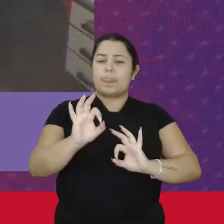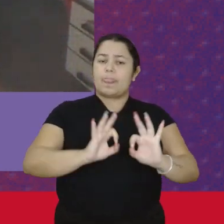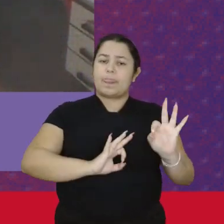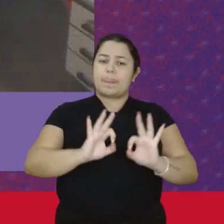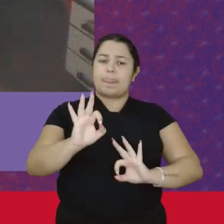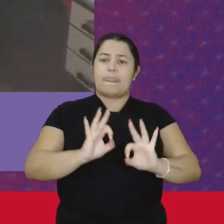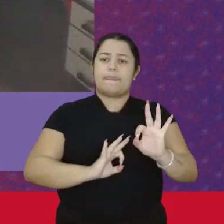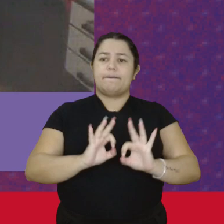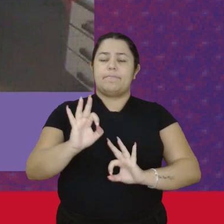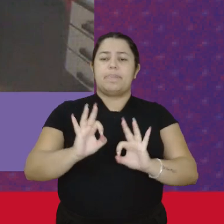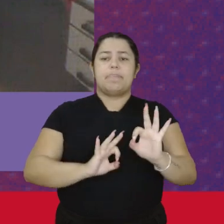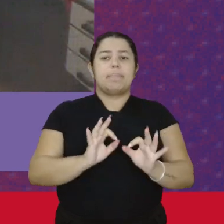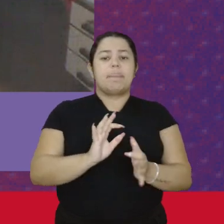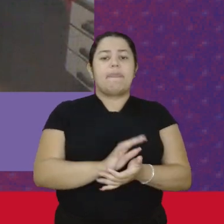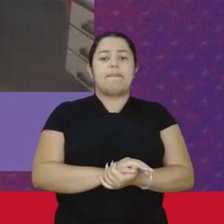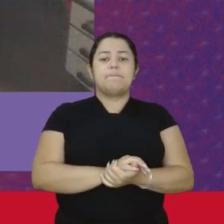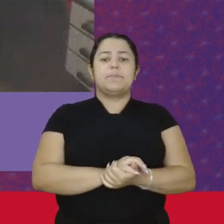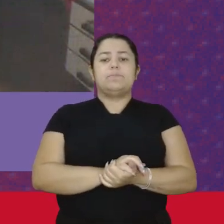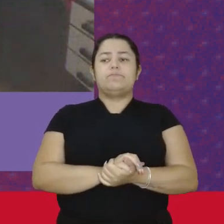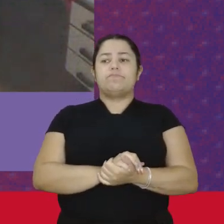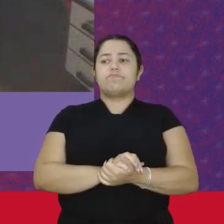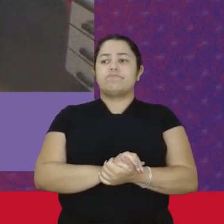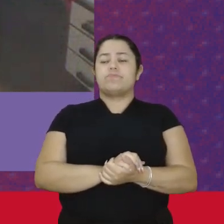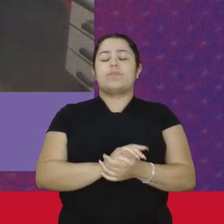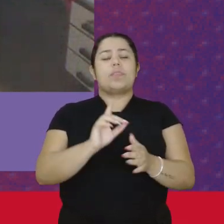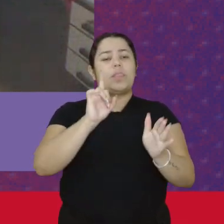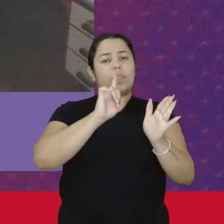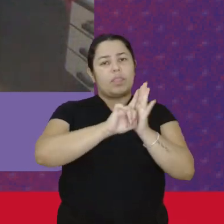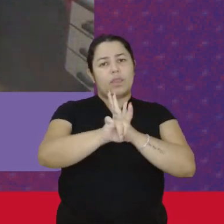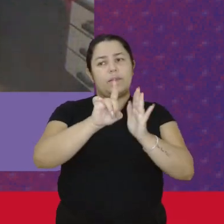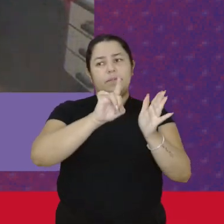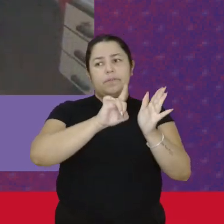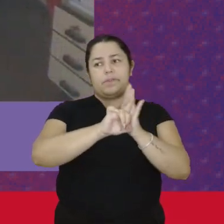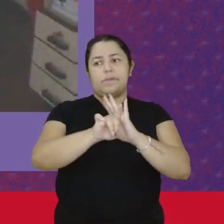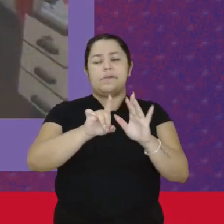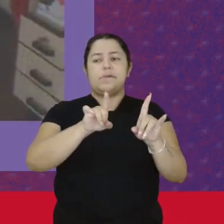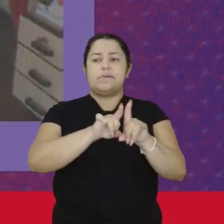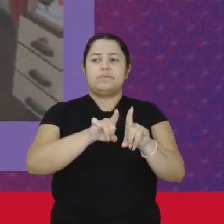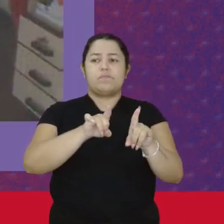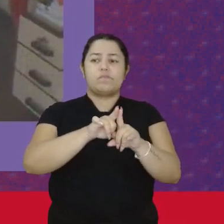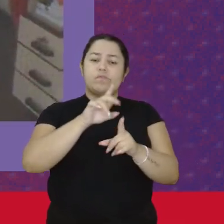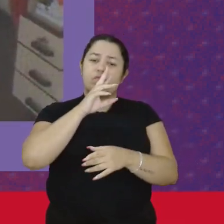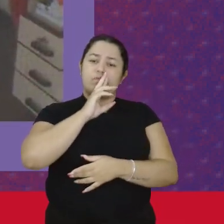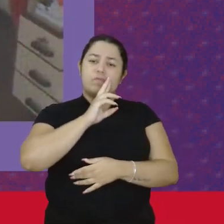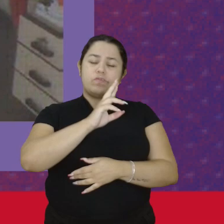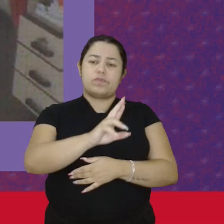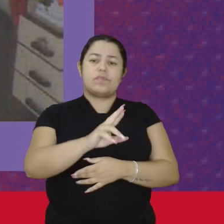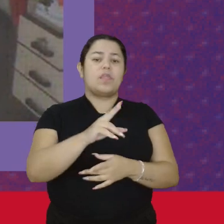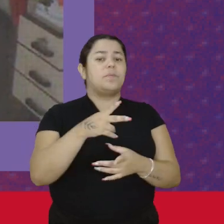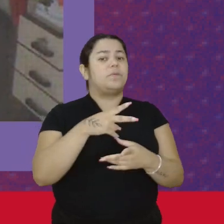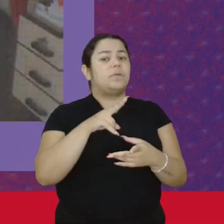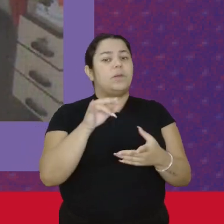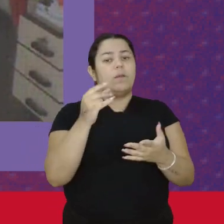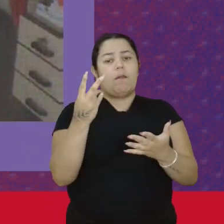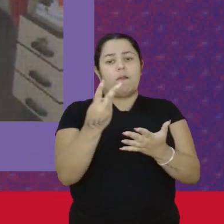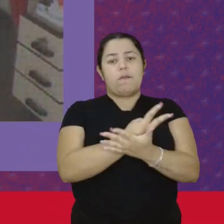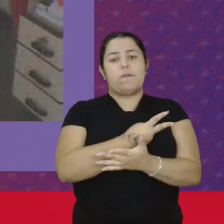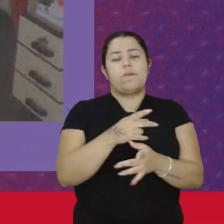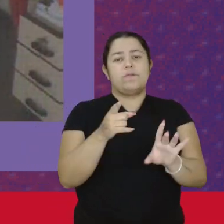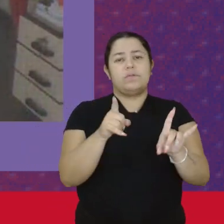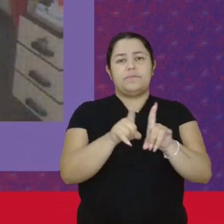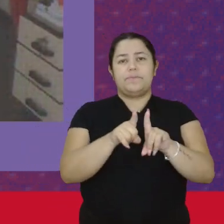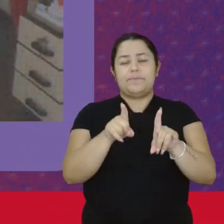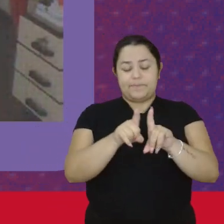tanto, sabe? Fazia perguntas simuladas, respostas simuladas para ver o que dava. Então a gente estava assim